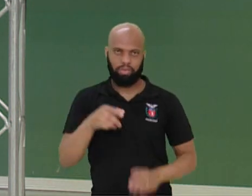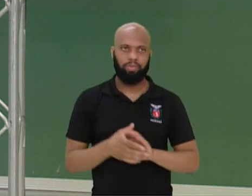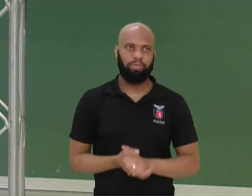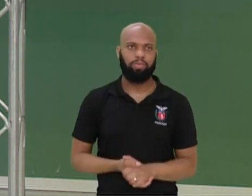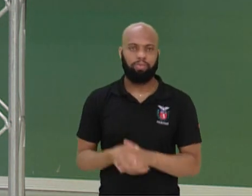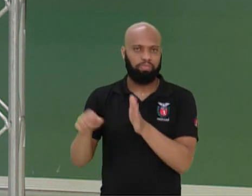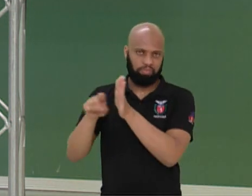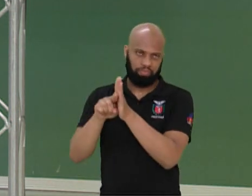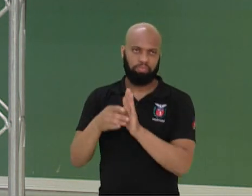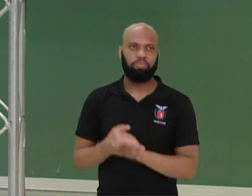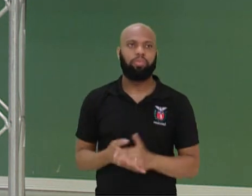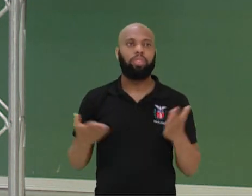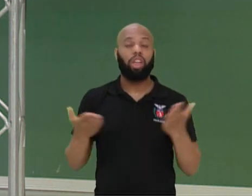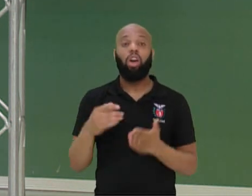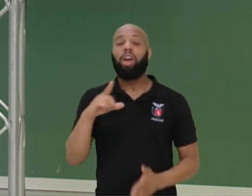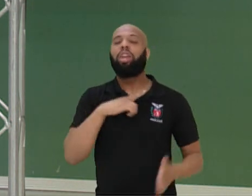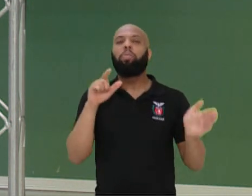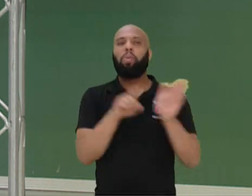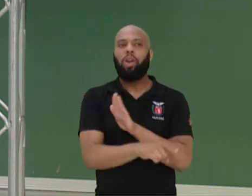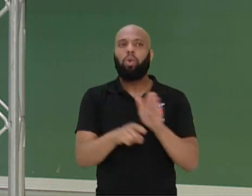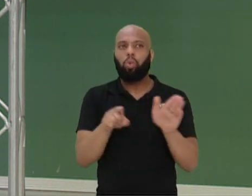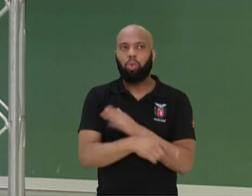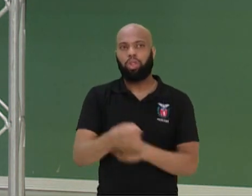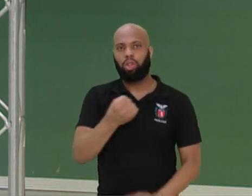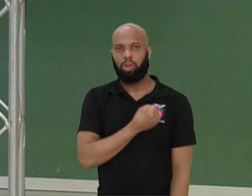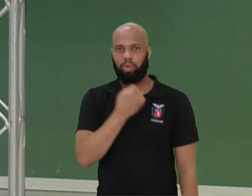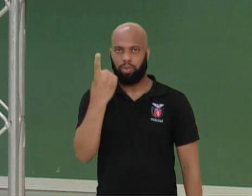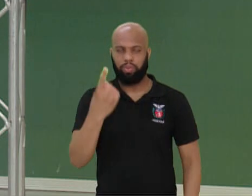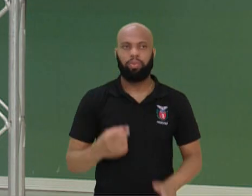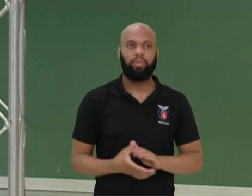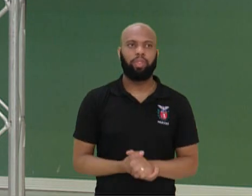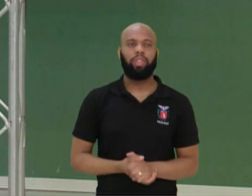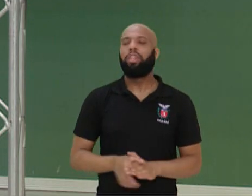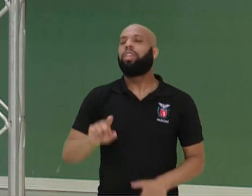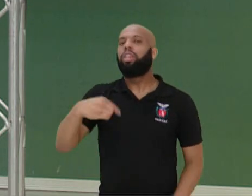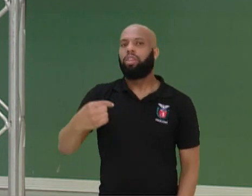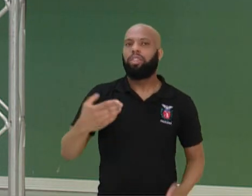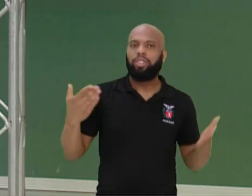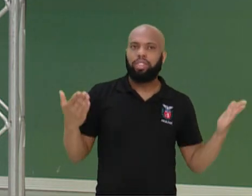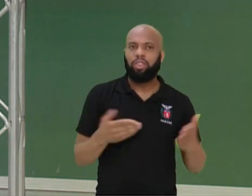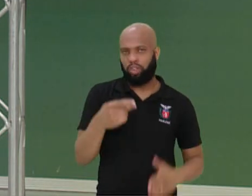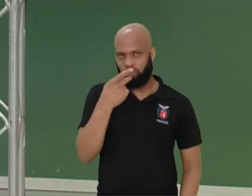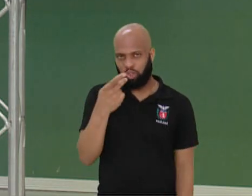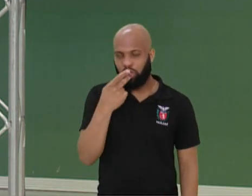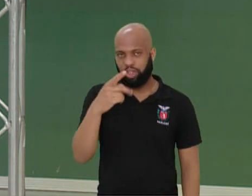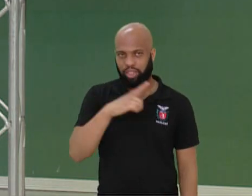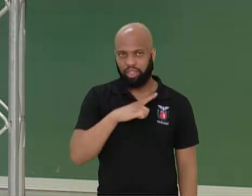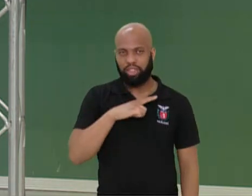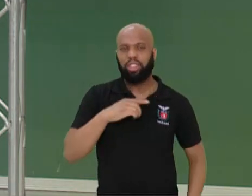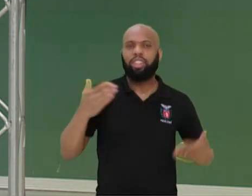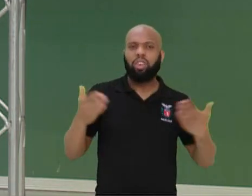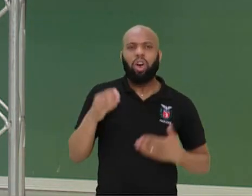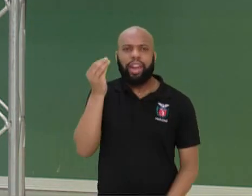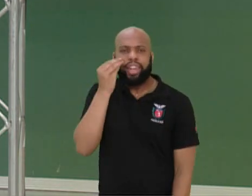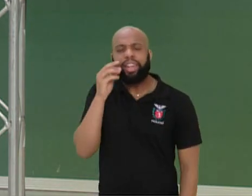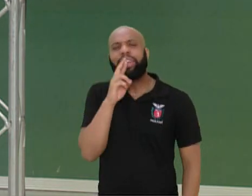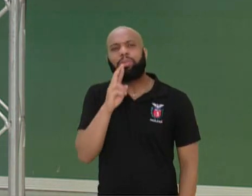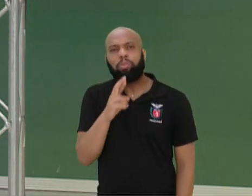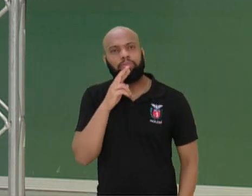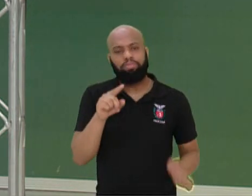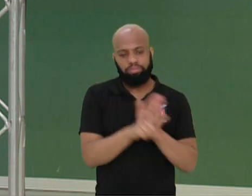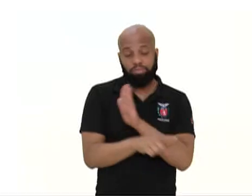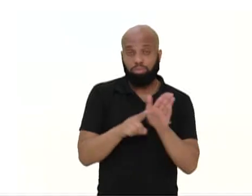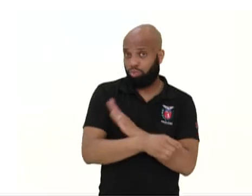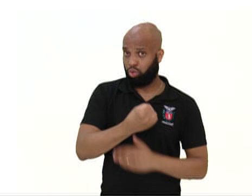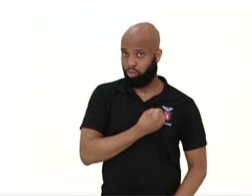Perfeito? E aí vamos para o exercício 1, né? Depois de tudo isso que a gente viu aqui, né, vamos tentar resolver o exercício 1, que